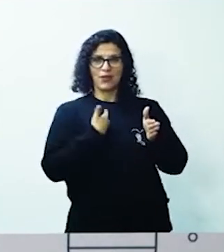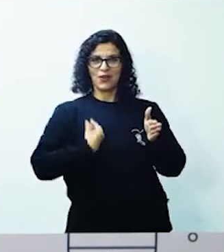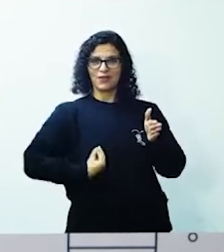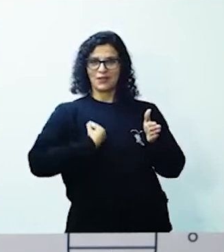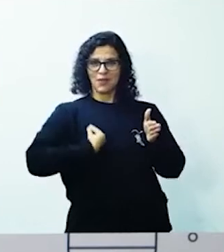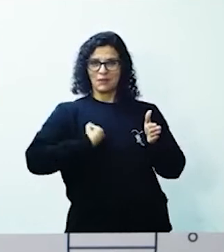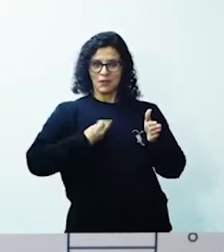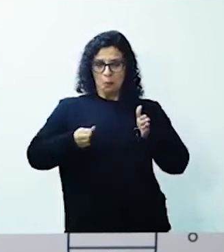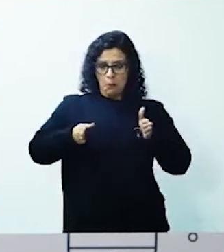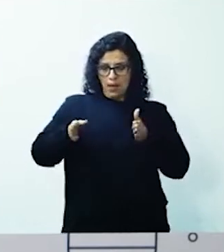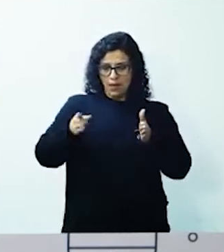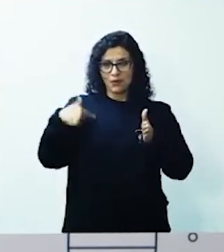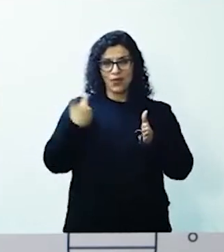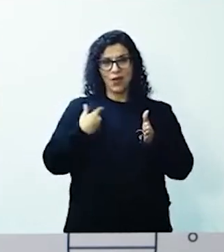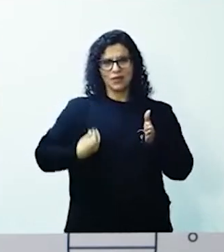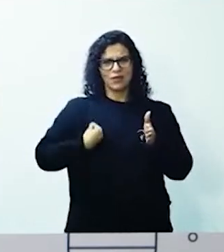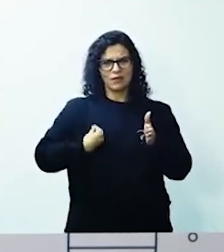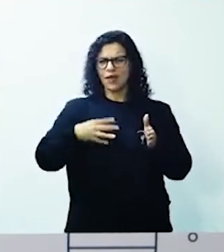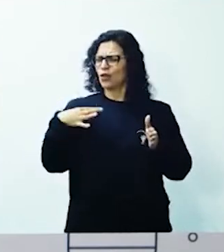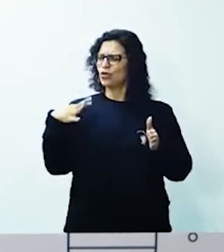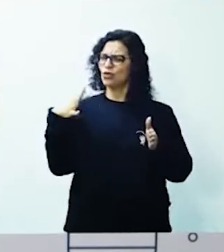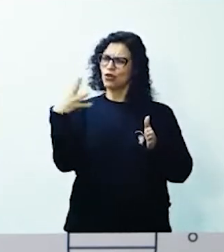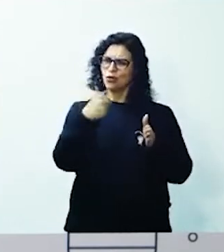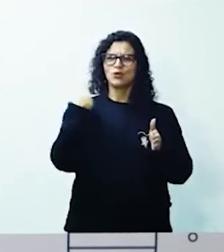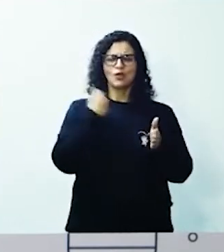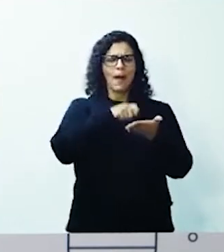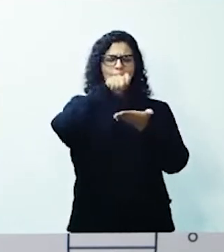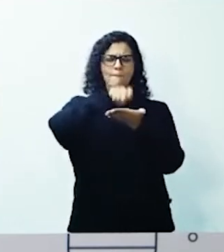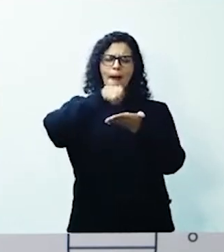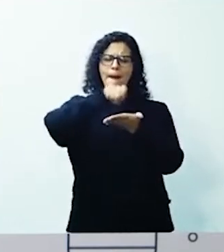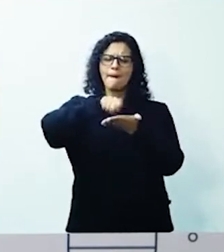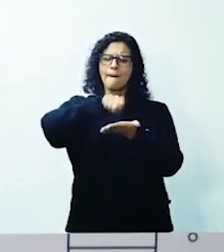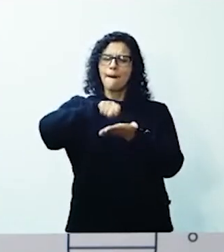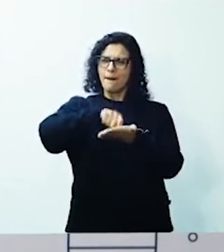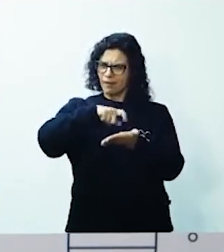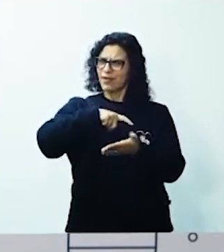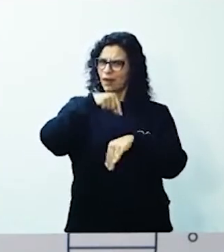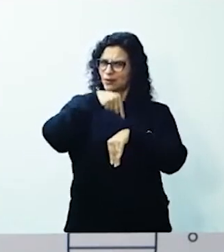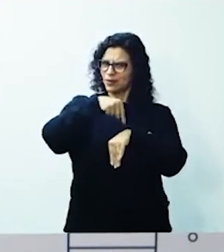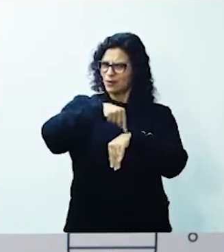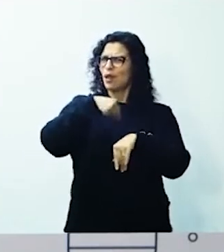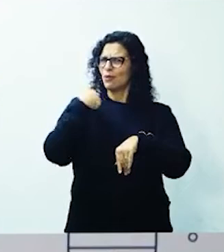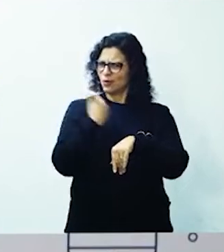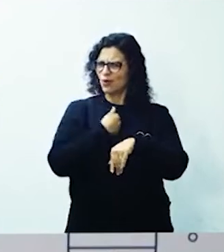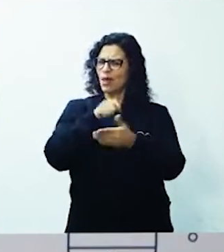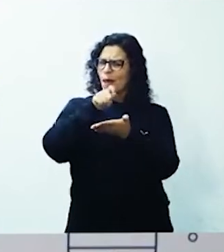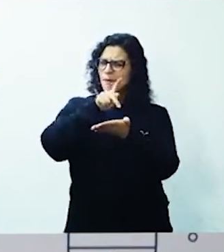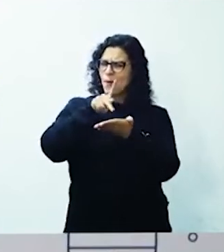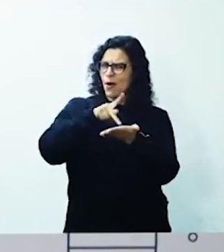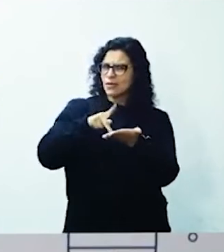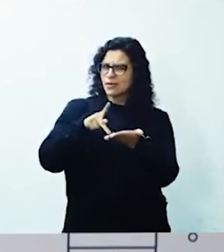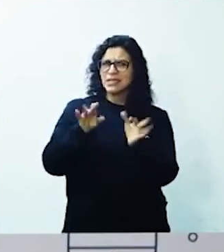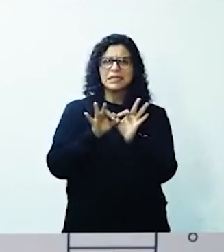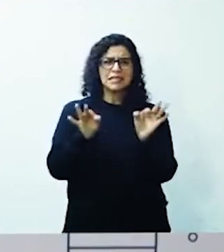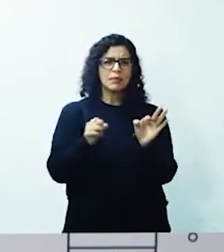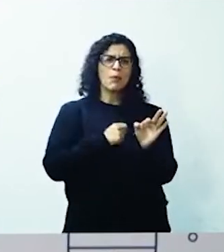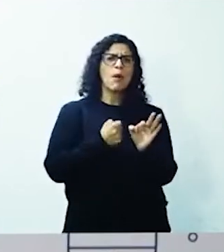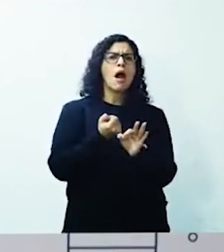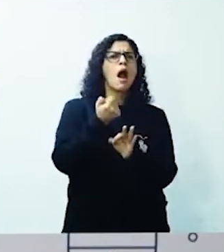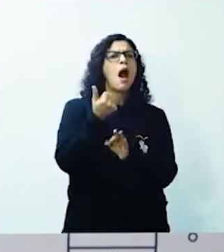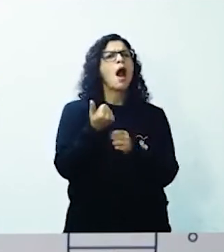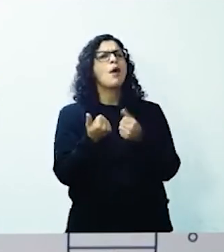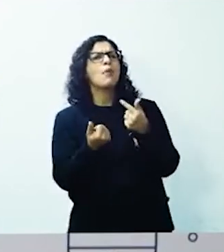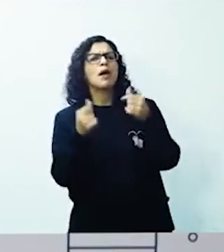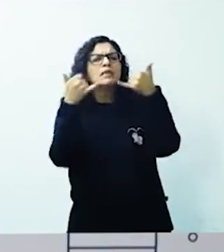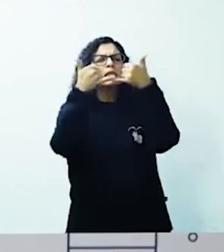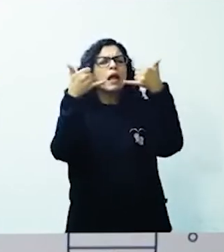vida, uma fase da nossa vida, que todos nós escrevemos em algum momento um poema, nem que fossem poucos